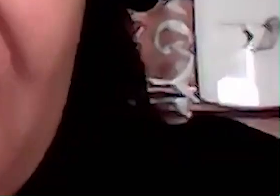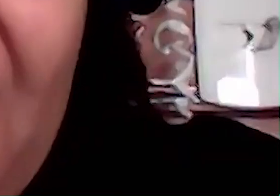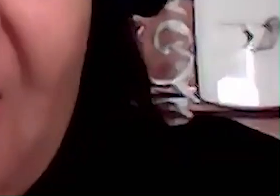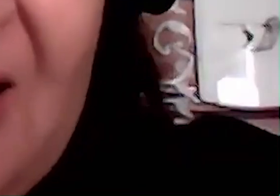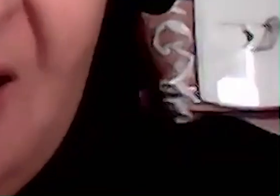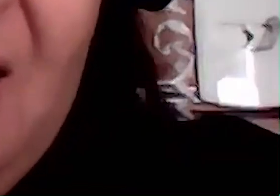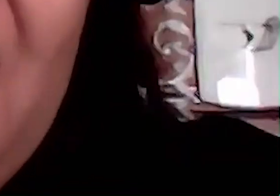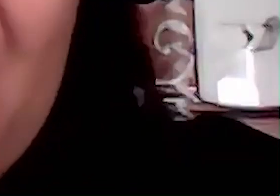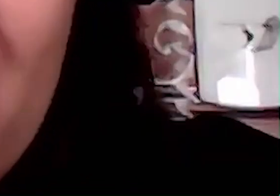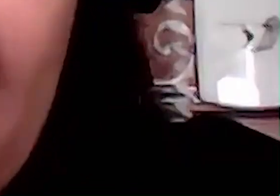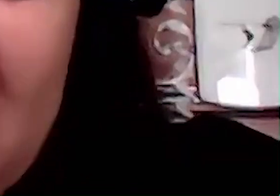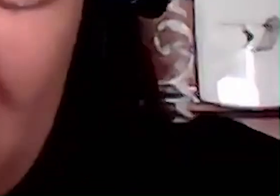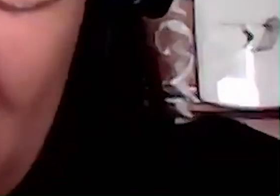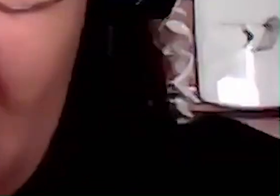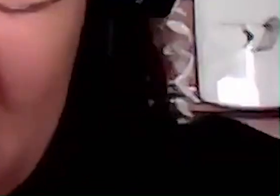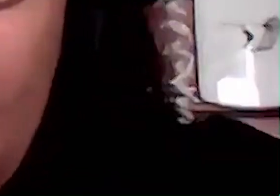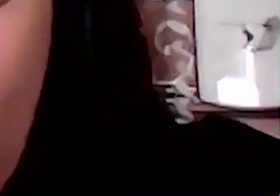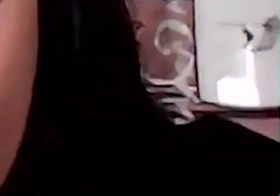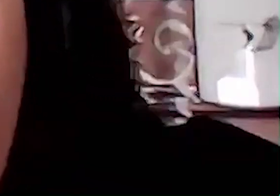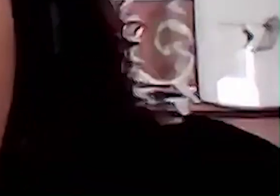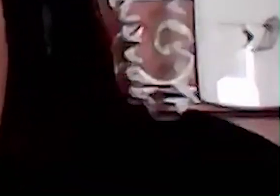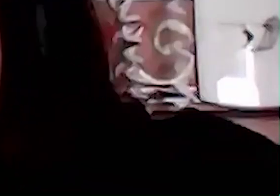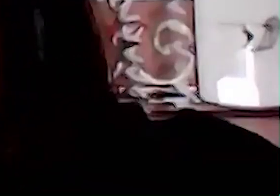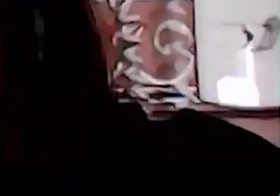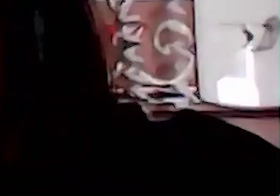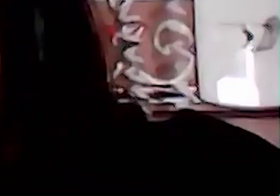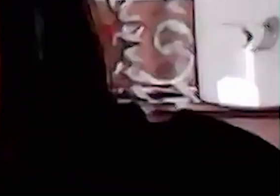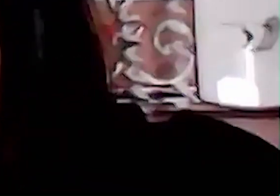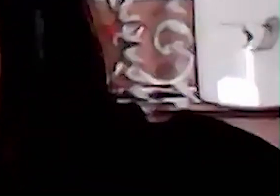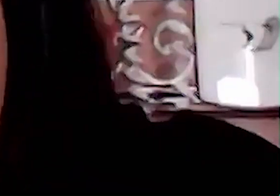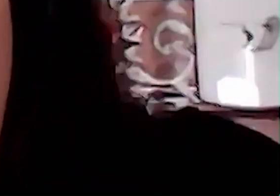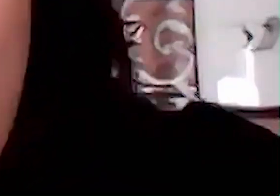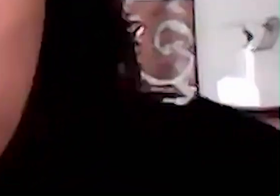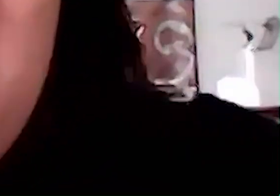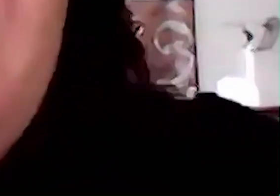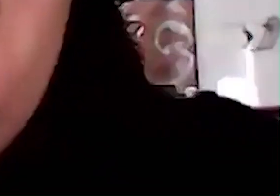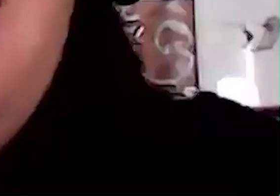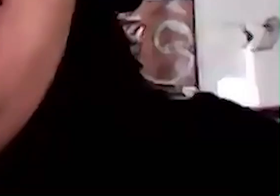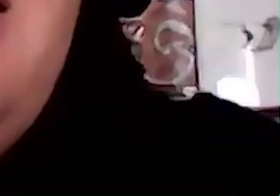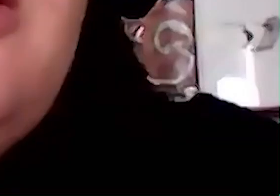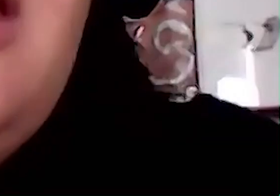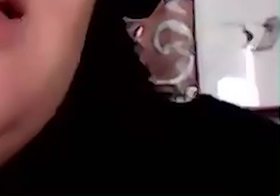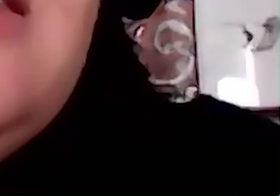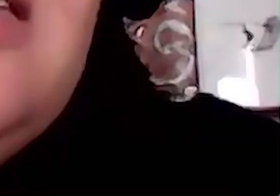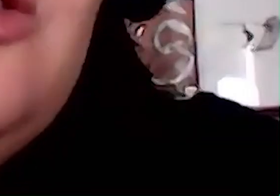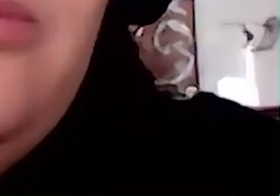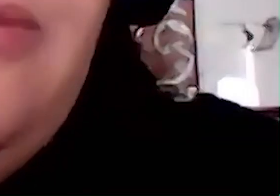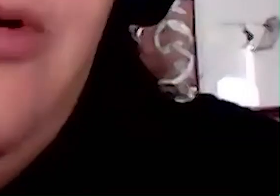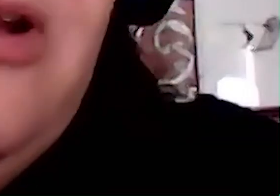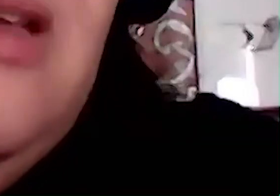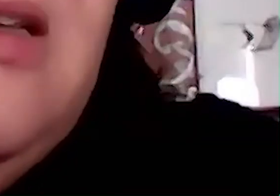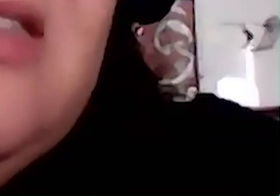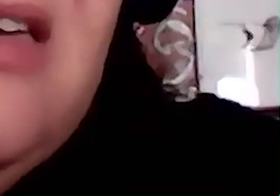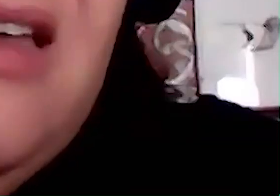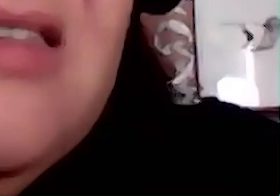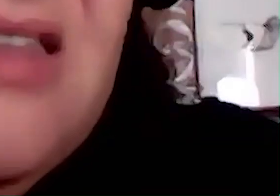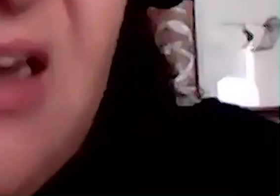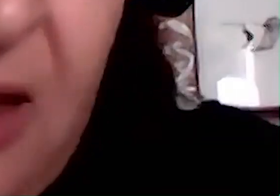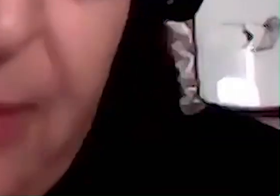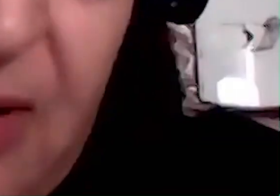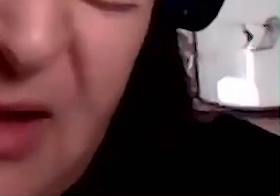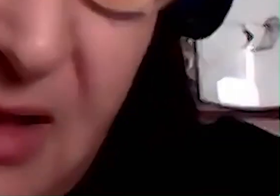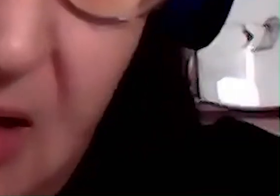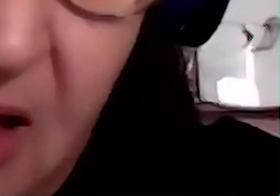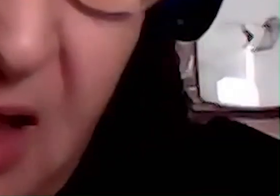proporcionada e mais uma coisinha eh eu achei assim de uma importância